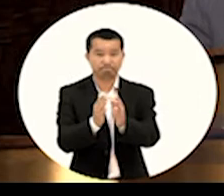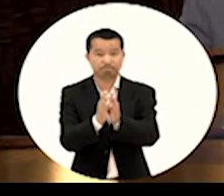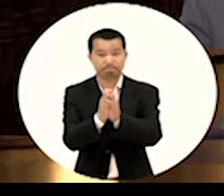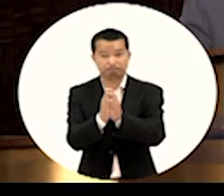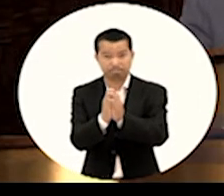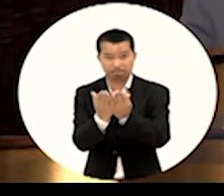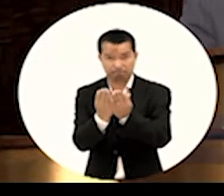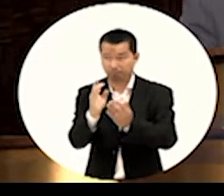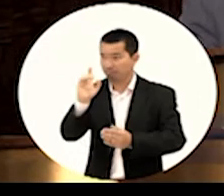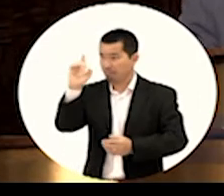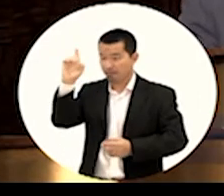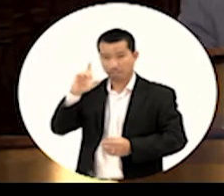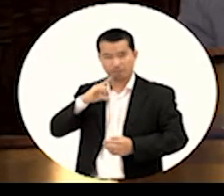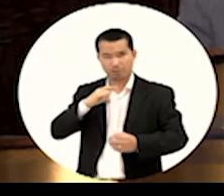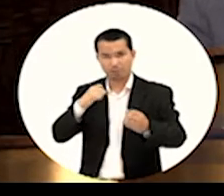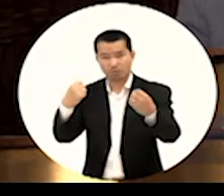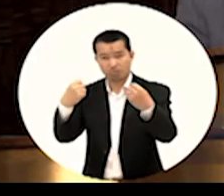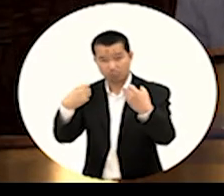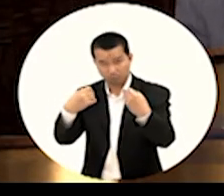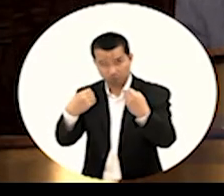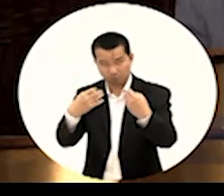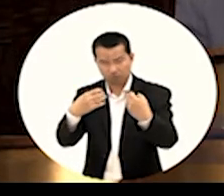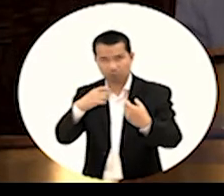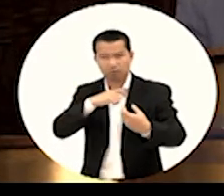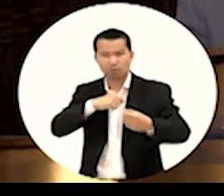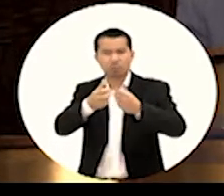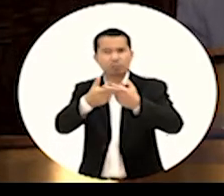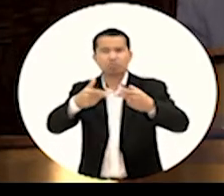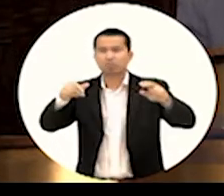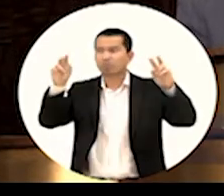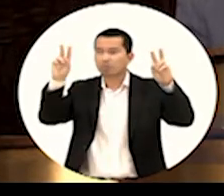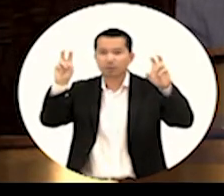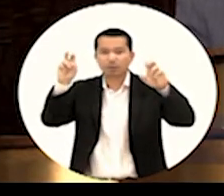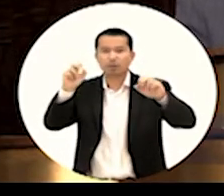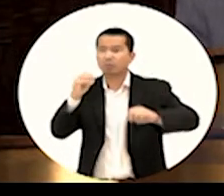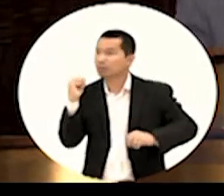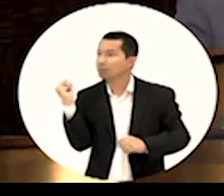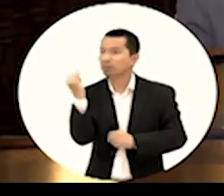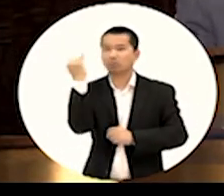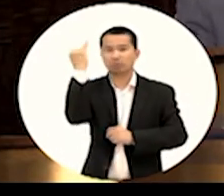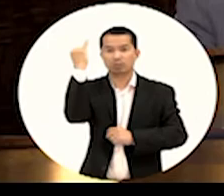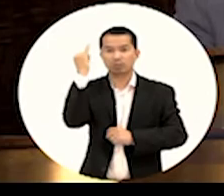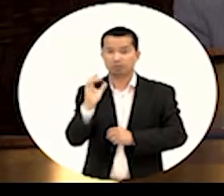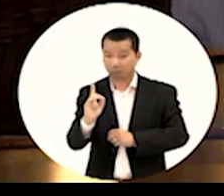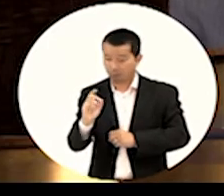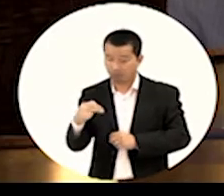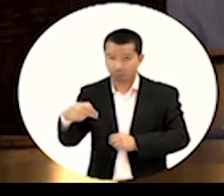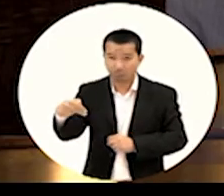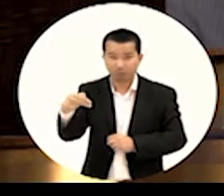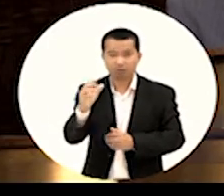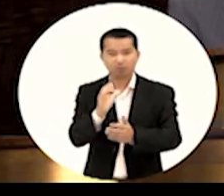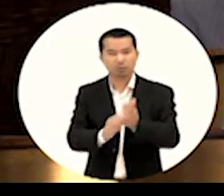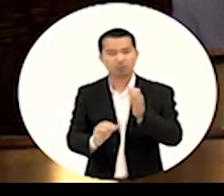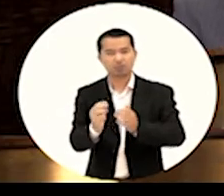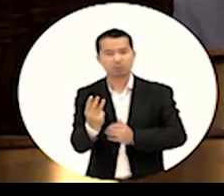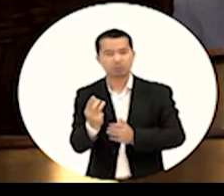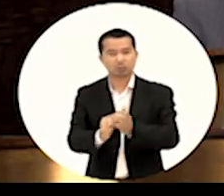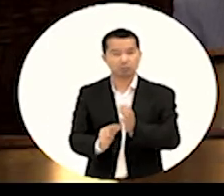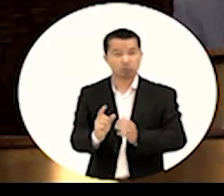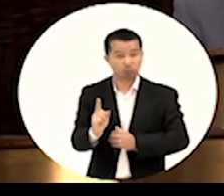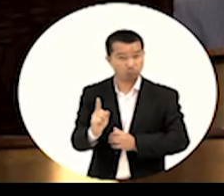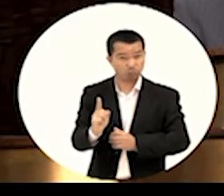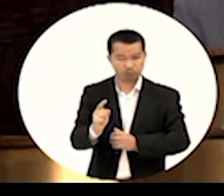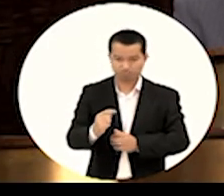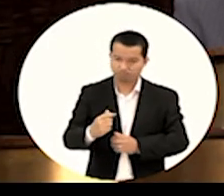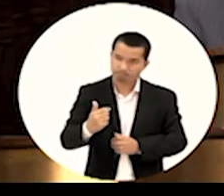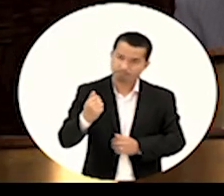A palavra do Senhor vai nos ensinar da seguinte maneira. Livro de Daniel, capítulo 3, a partir do verso